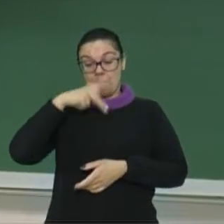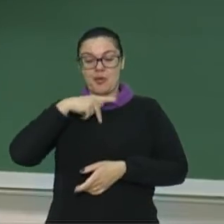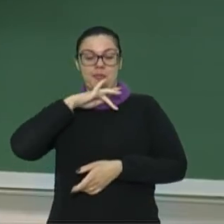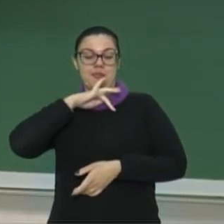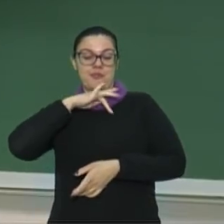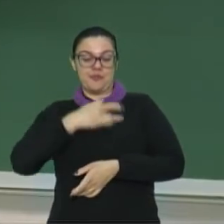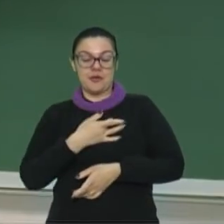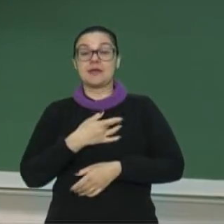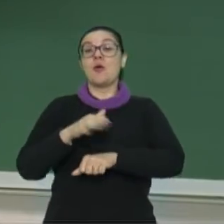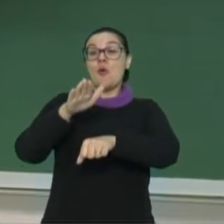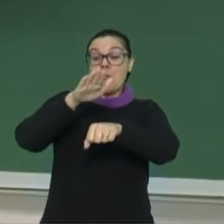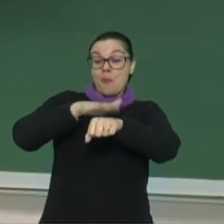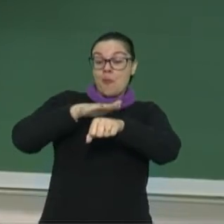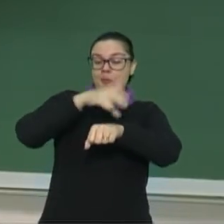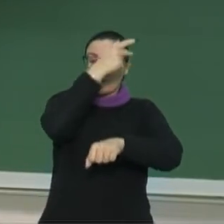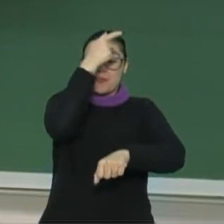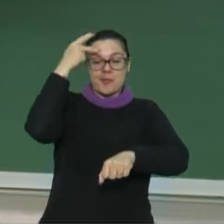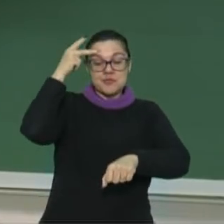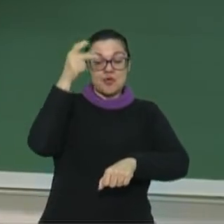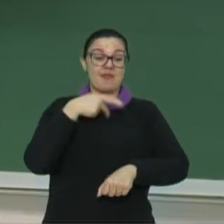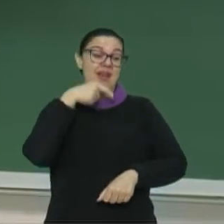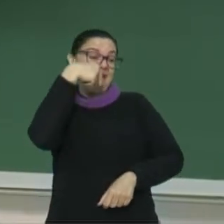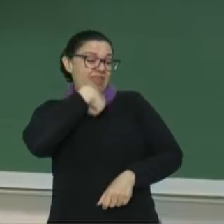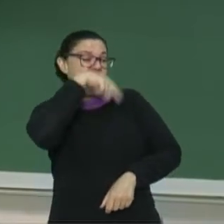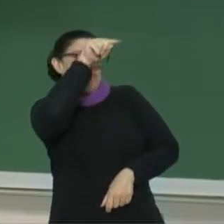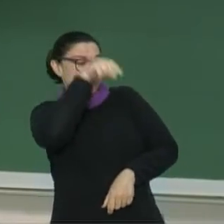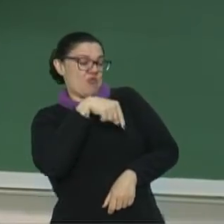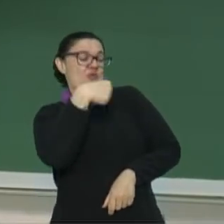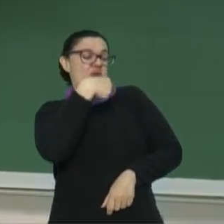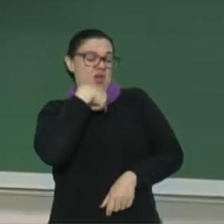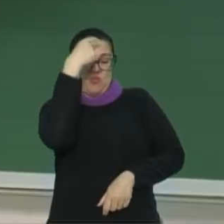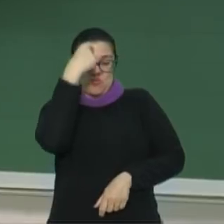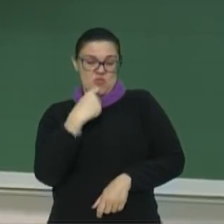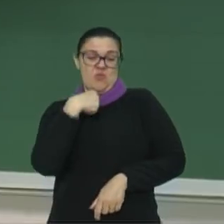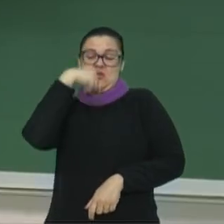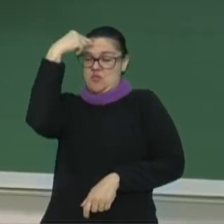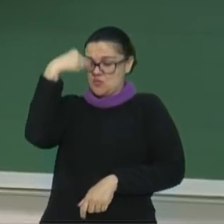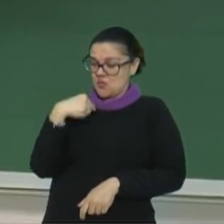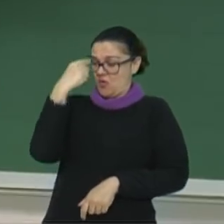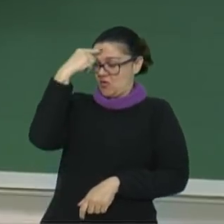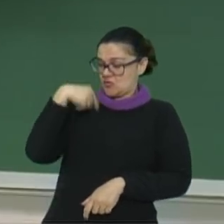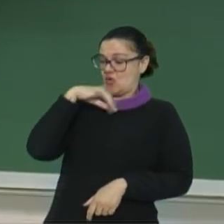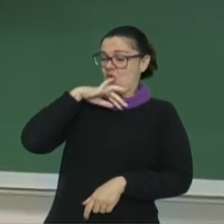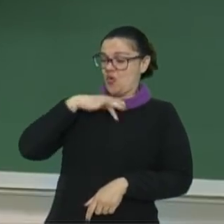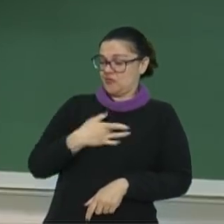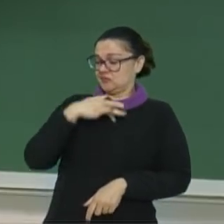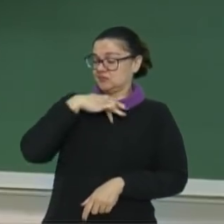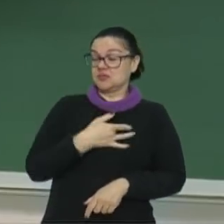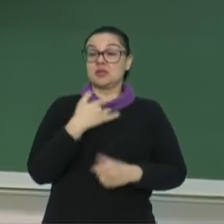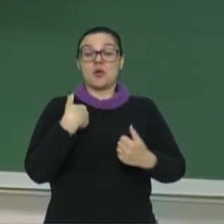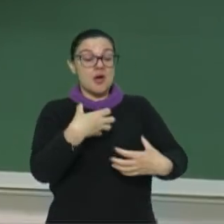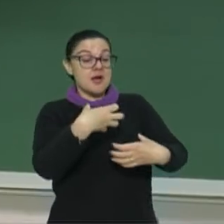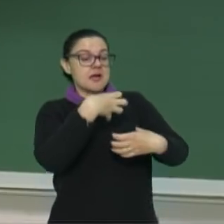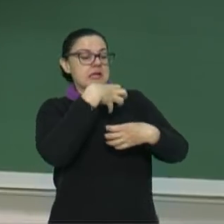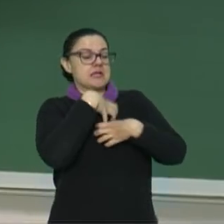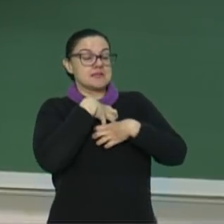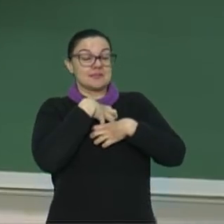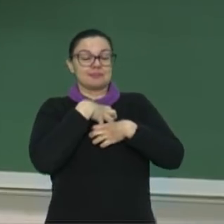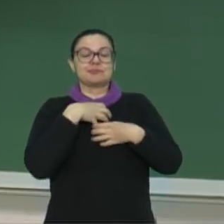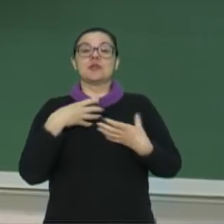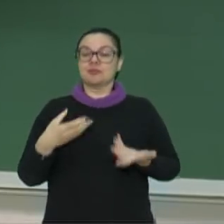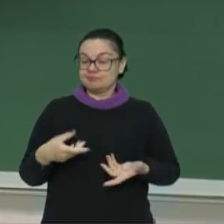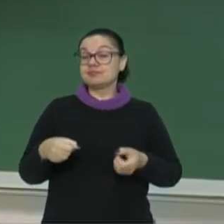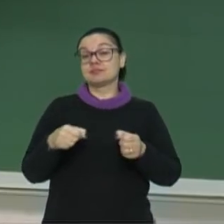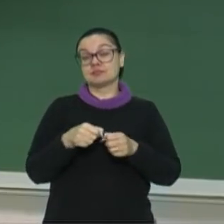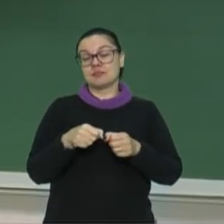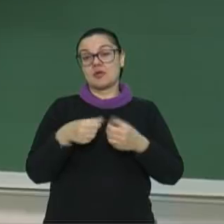do vitimismo, desse auto-vitimismo. Eu me sentir vítima, né? E ficar agindo. Quando eu me sinto, eu ajo, né?